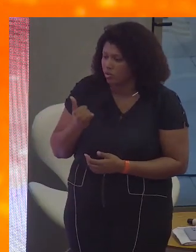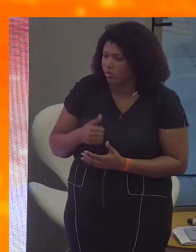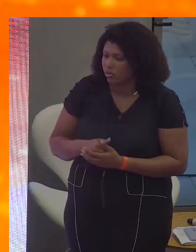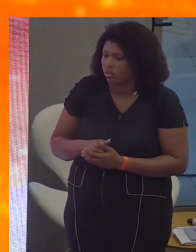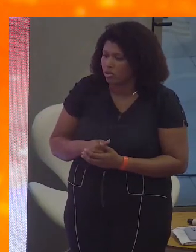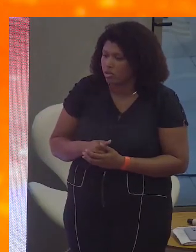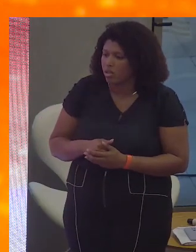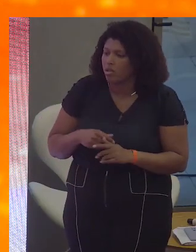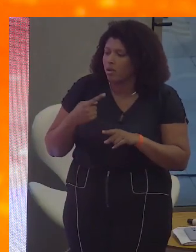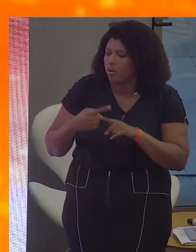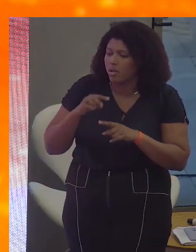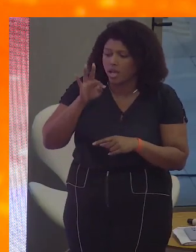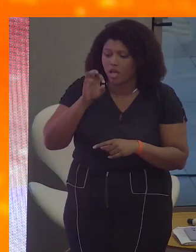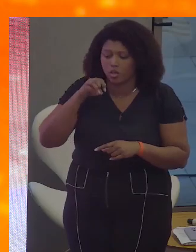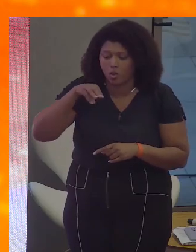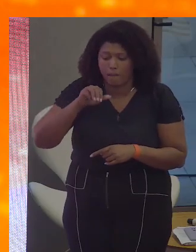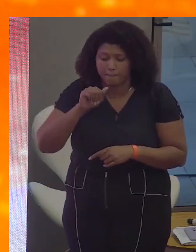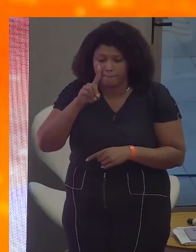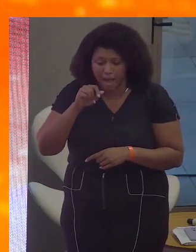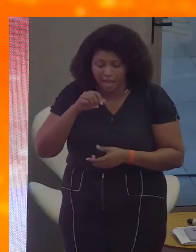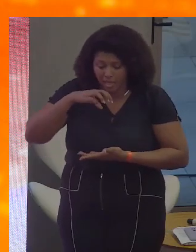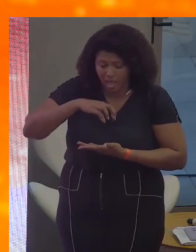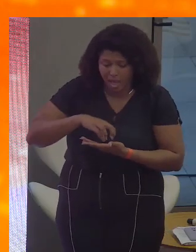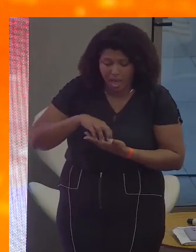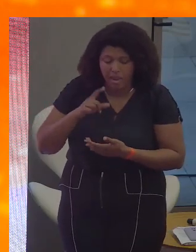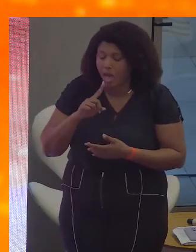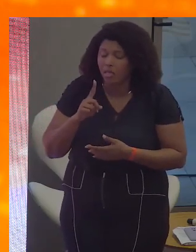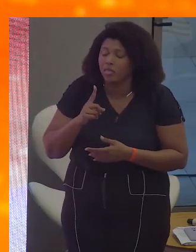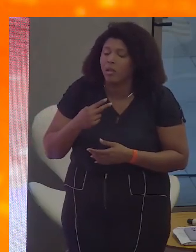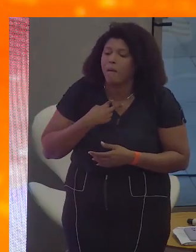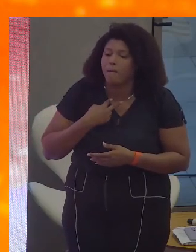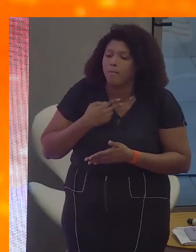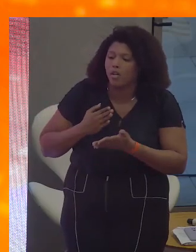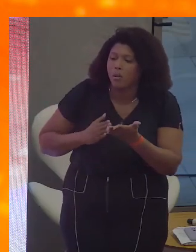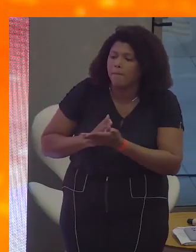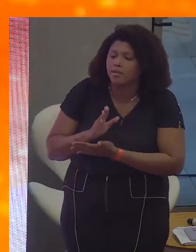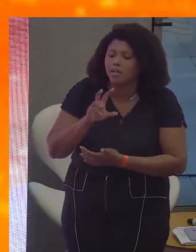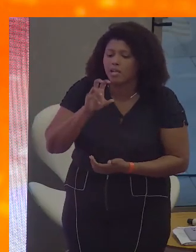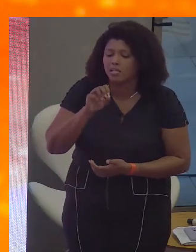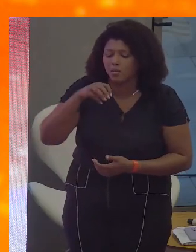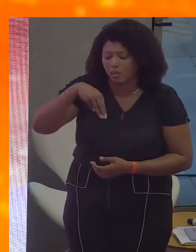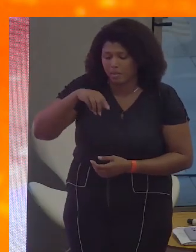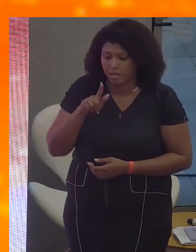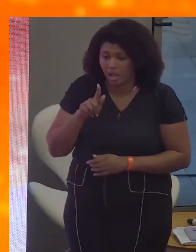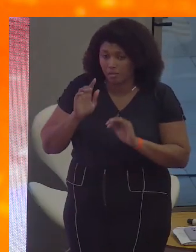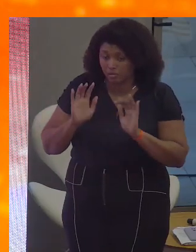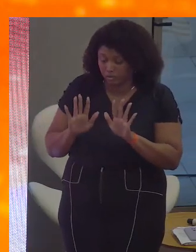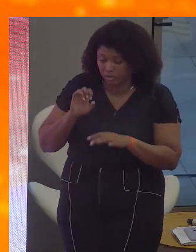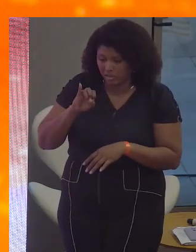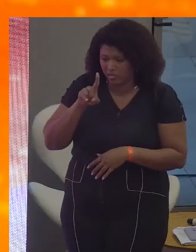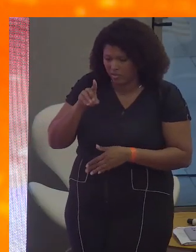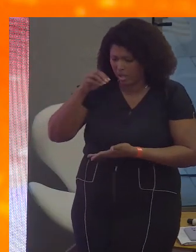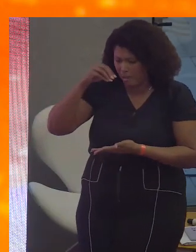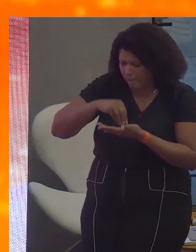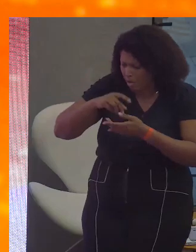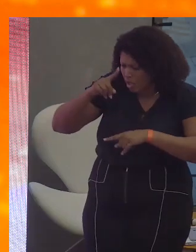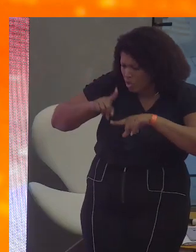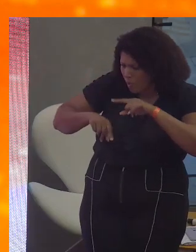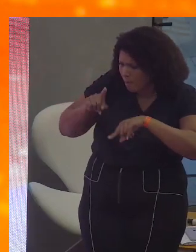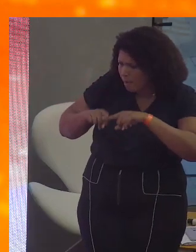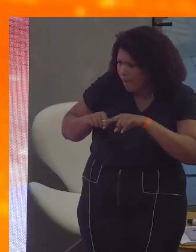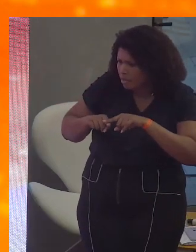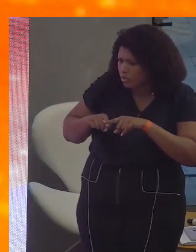tomada diária recomendada não deve ultrapassar 50 miligramas. Ou seja, se você colocar um suplemento, ou ele